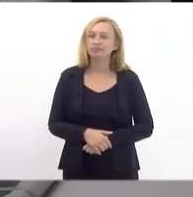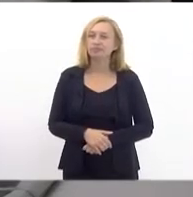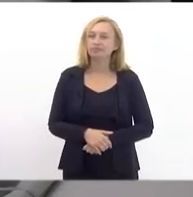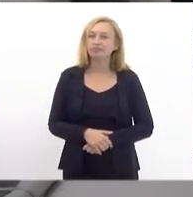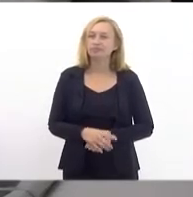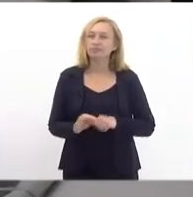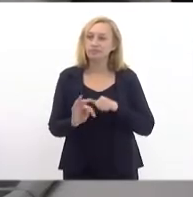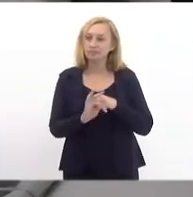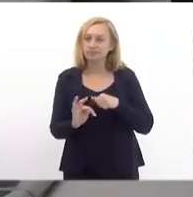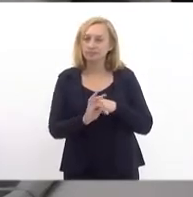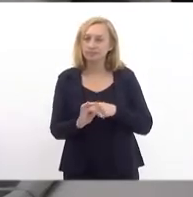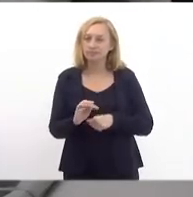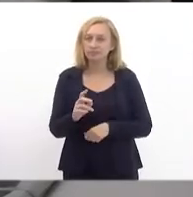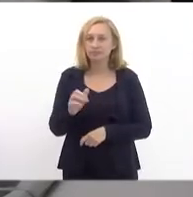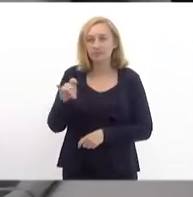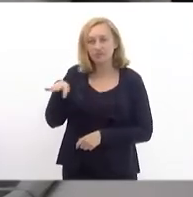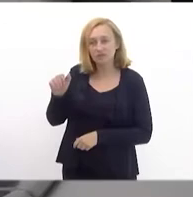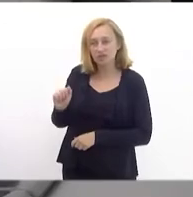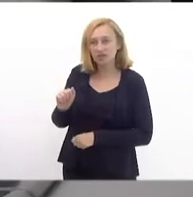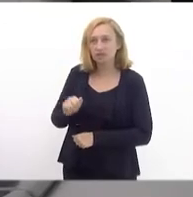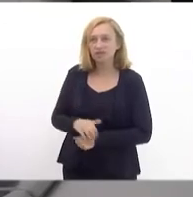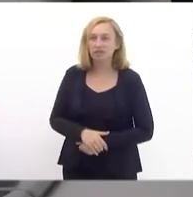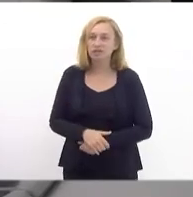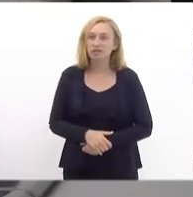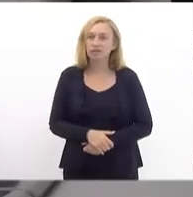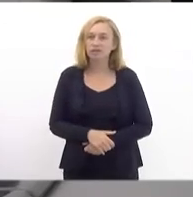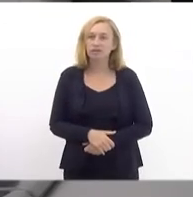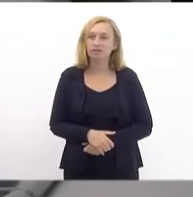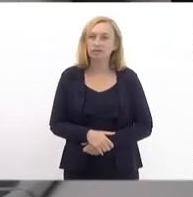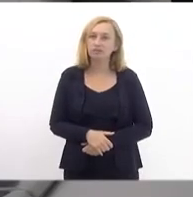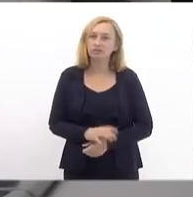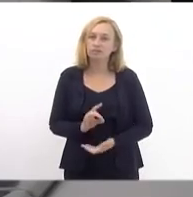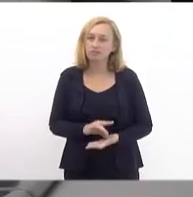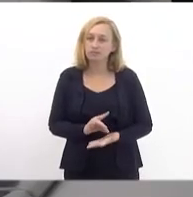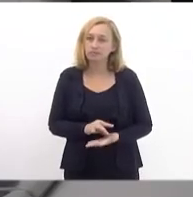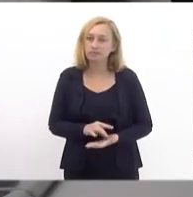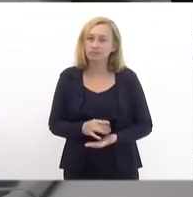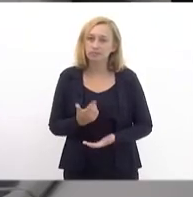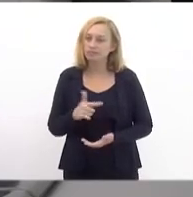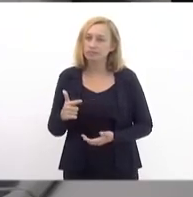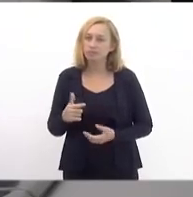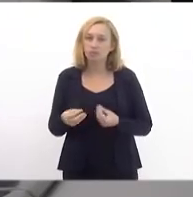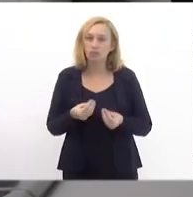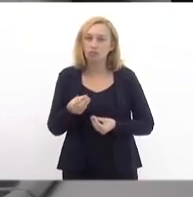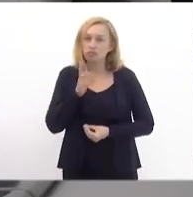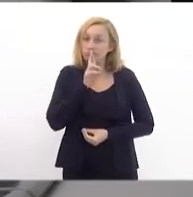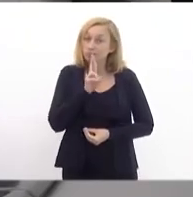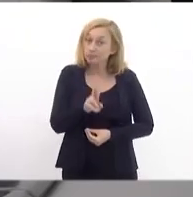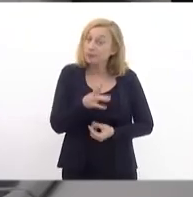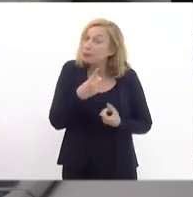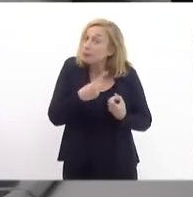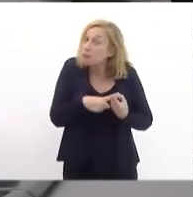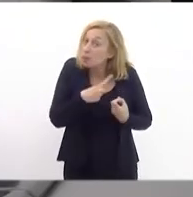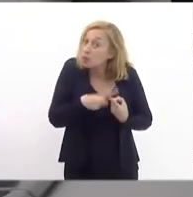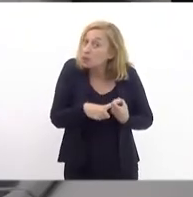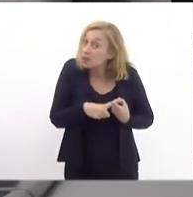eu, como tal, não posso dizer que eu realmente não tenho como te dar essa resposta, né, porque